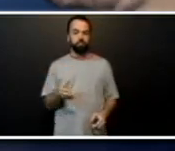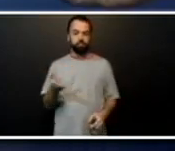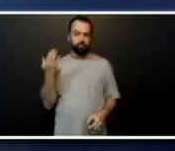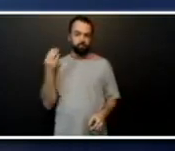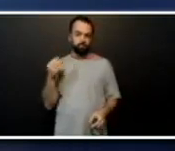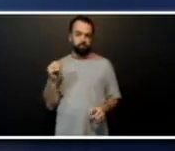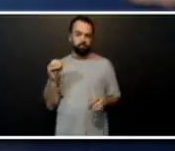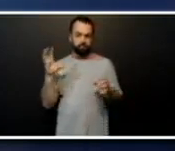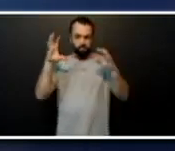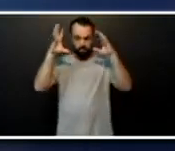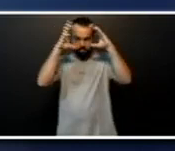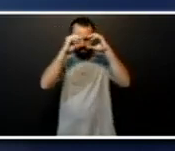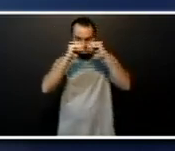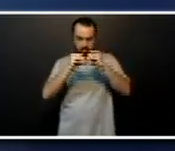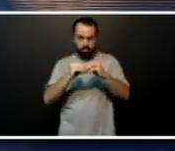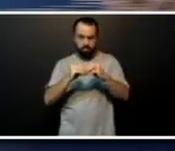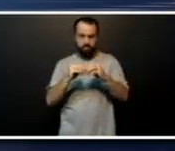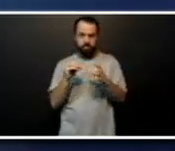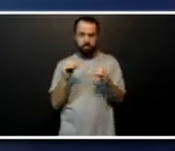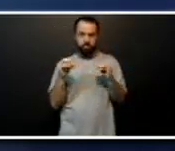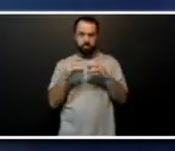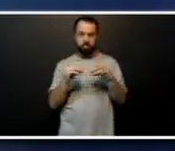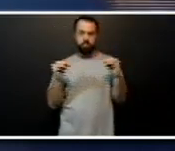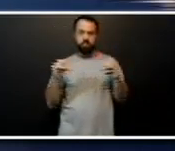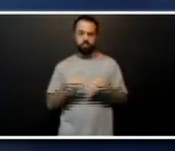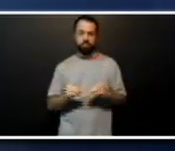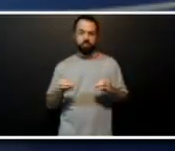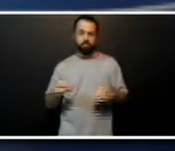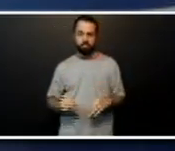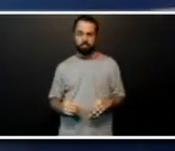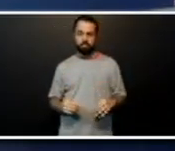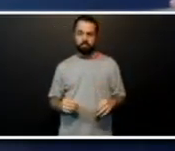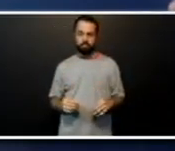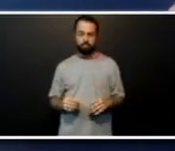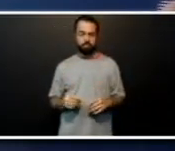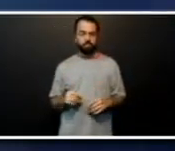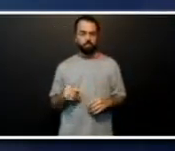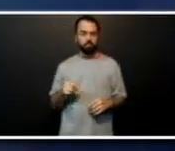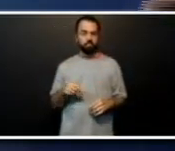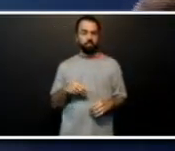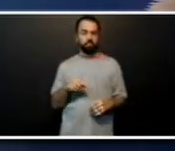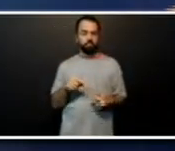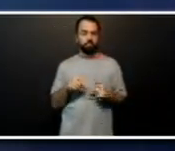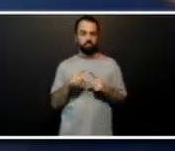Retomamos. Quem são os números inteiros,